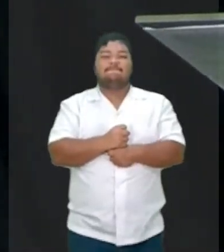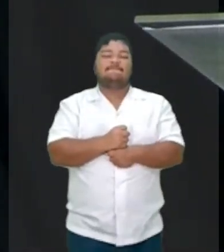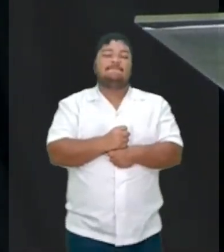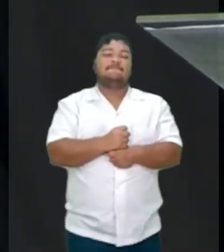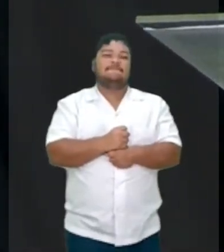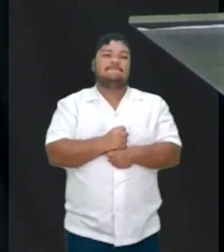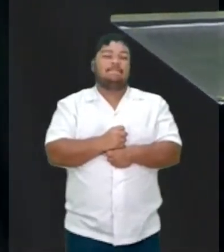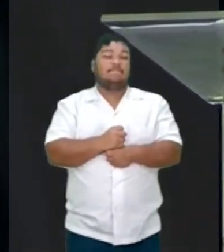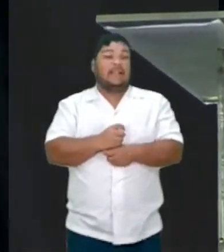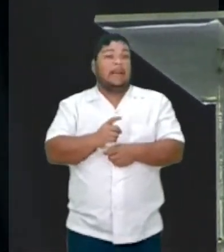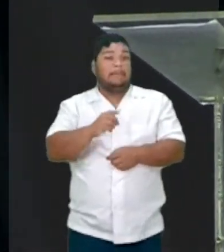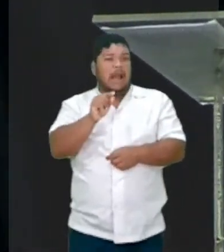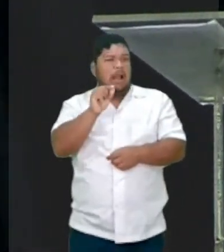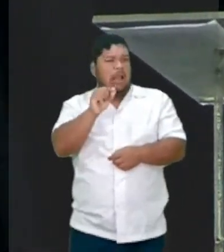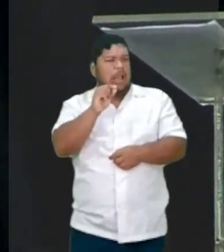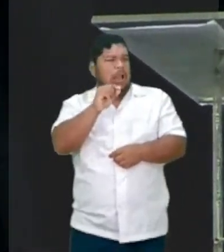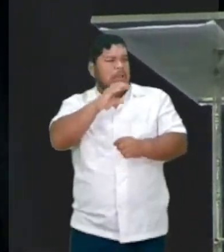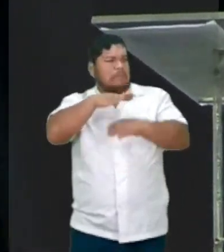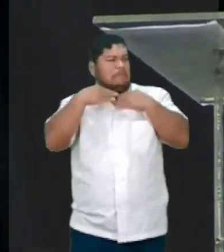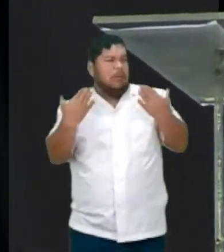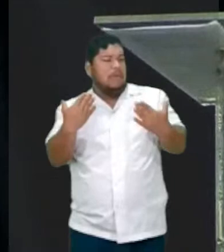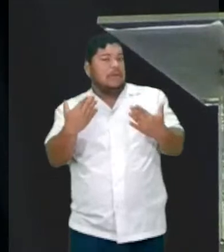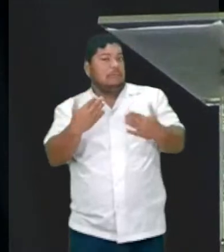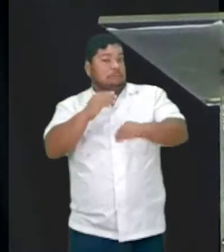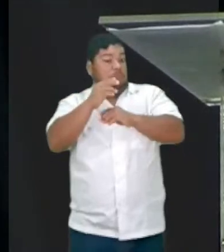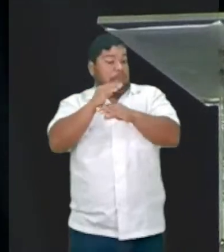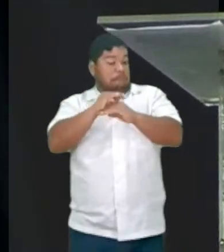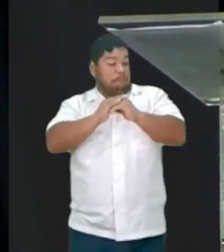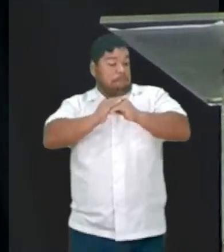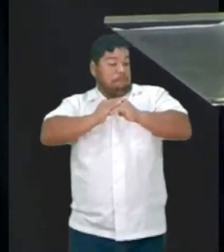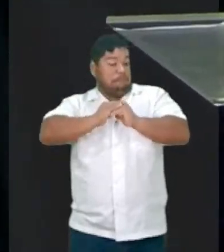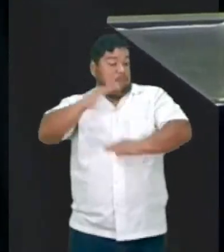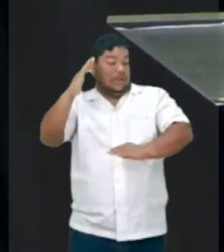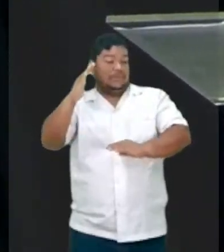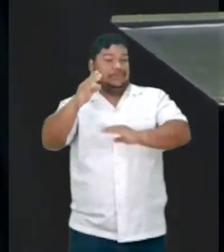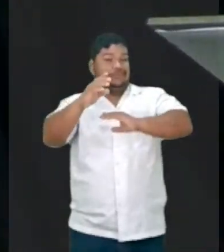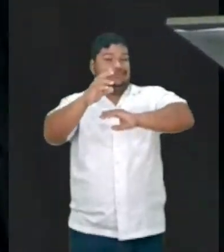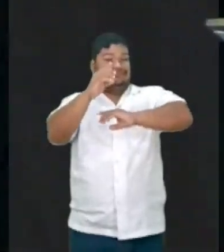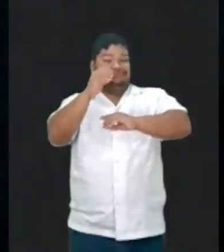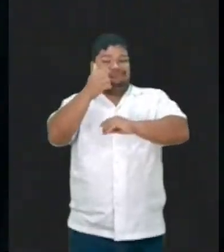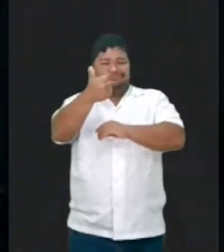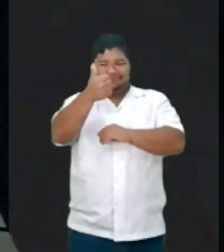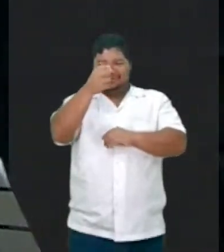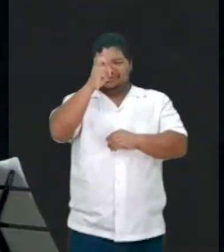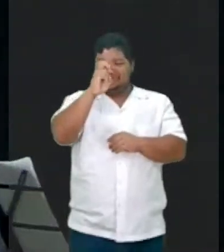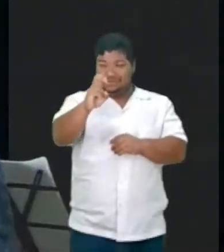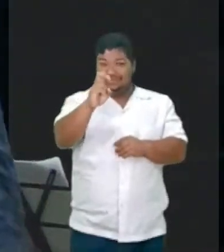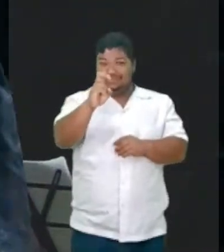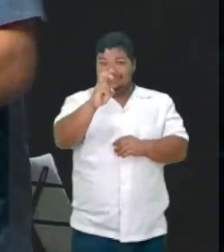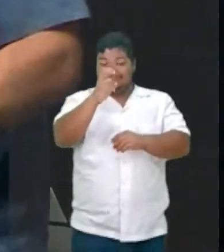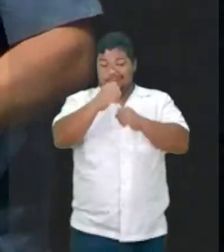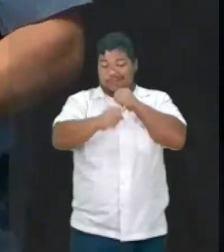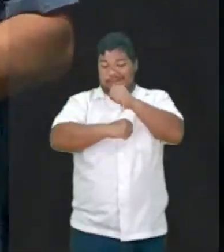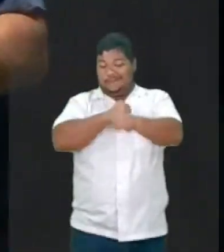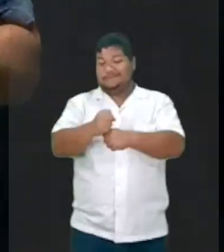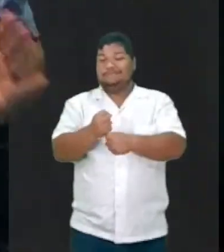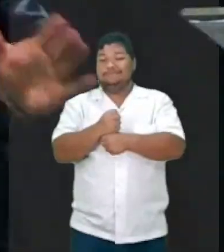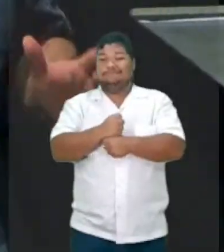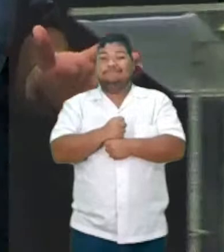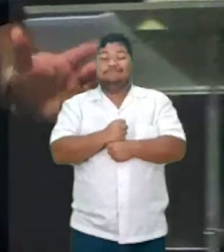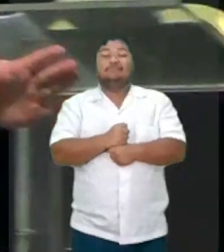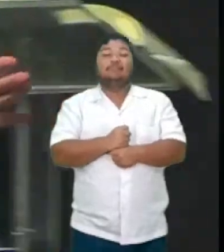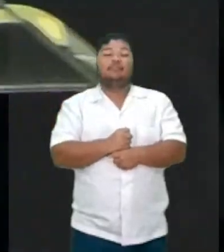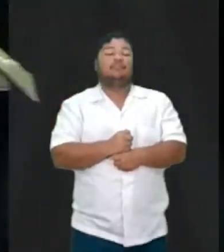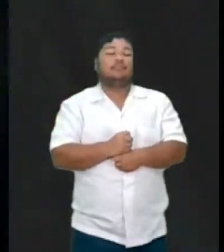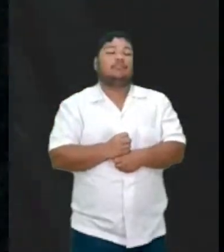legal, não é verdade? E mais 15 anos para quem estava no bico do urubu. Estava no bico